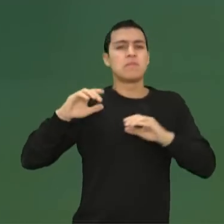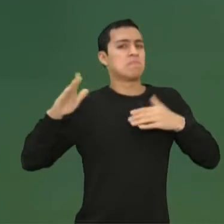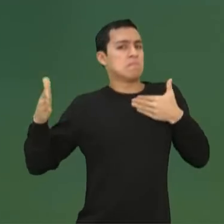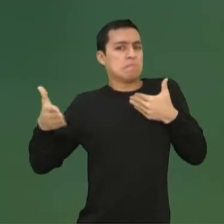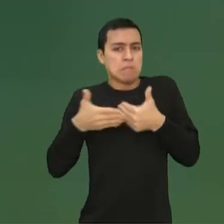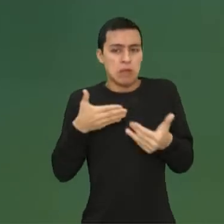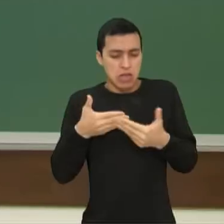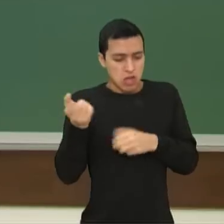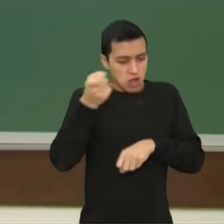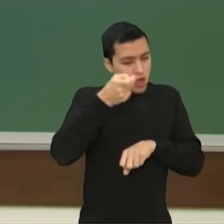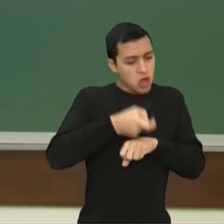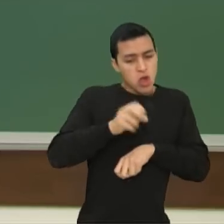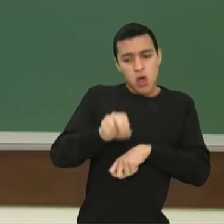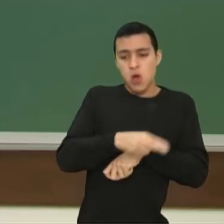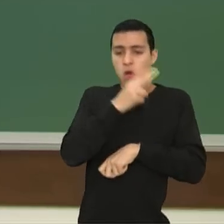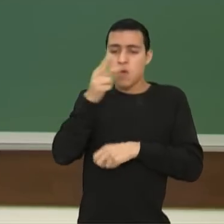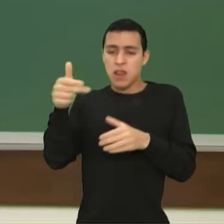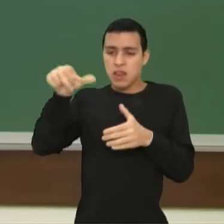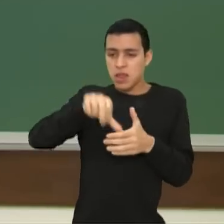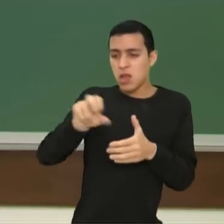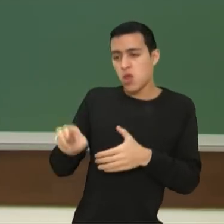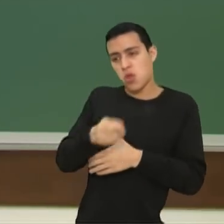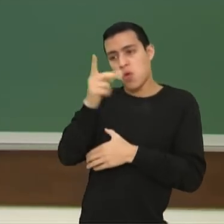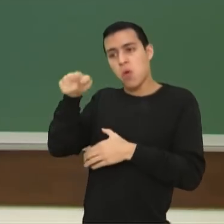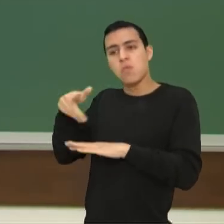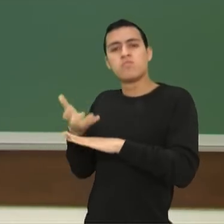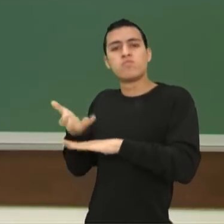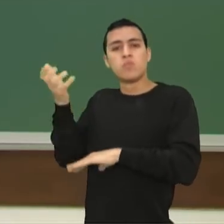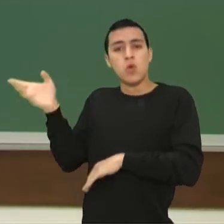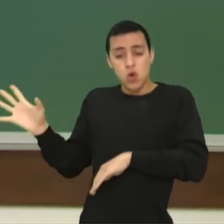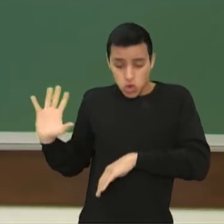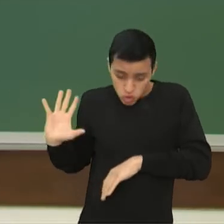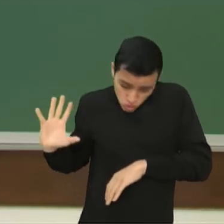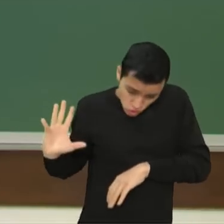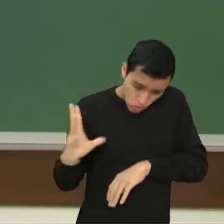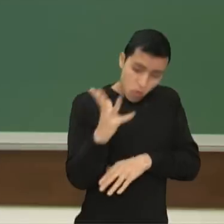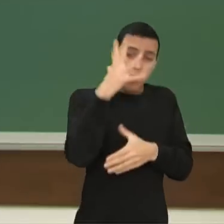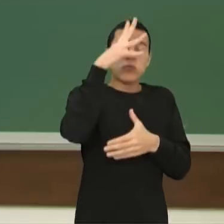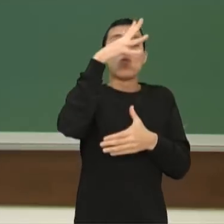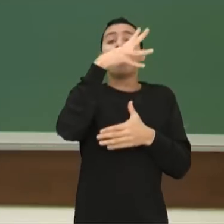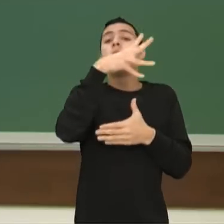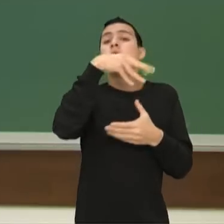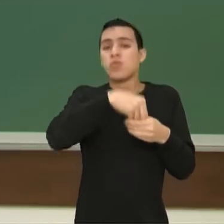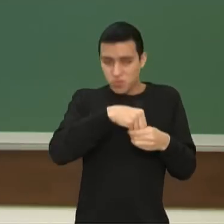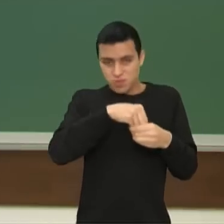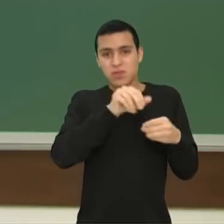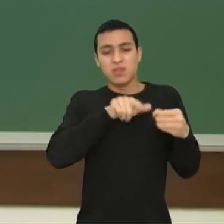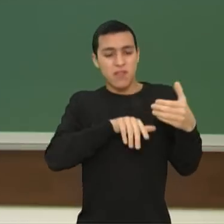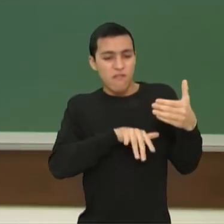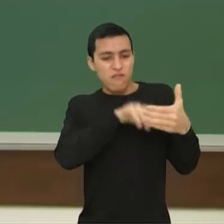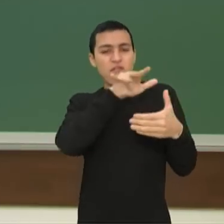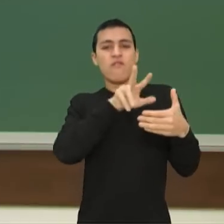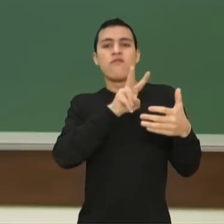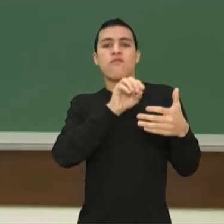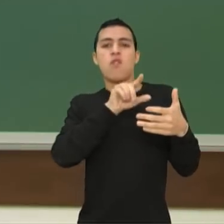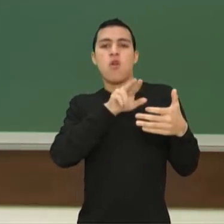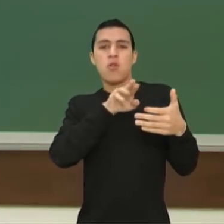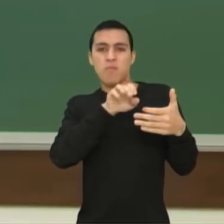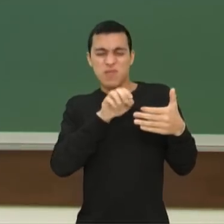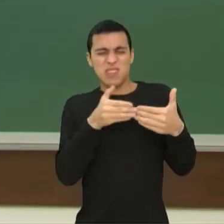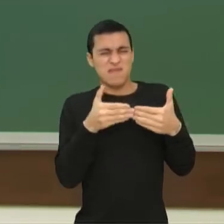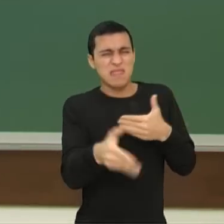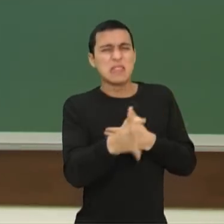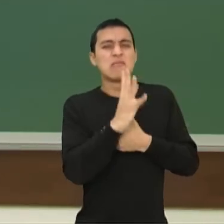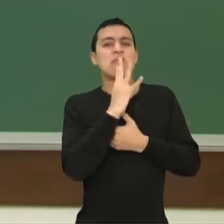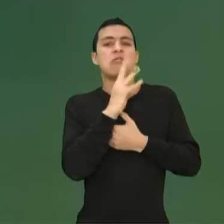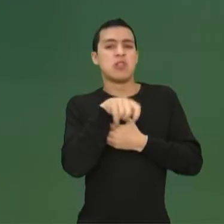se é sólido, se é líquido e se é gasoso, todos os materiais vão ter volume e nós vamos conhecer na nossa aula de